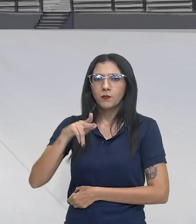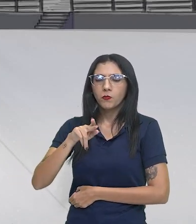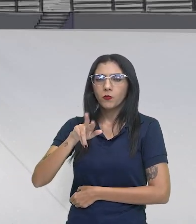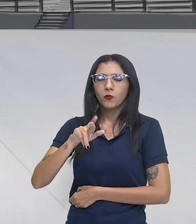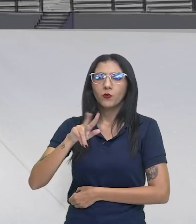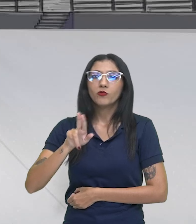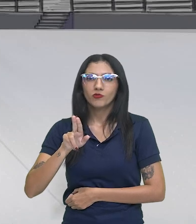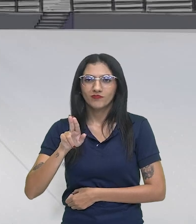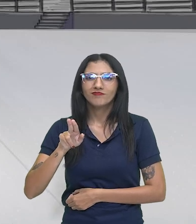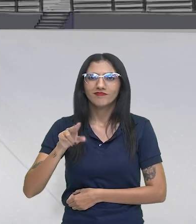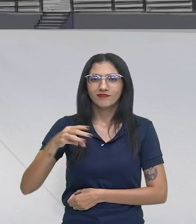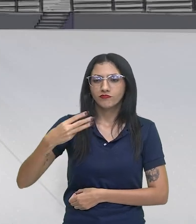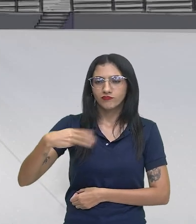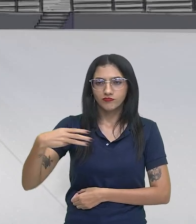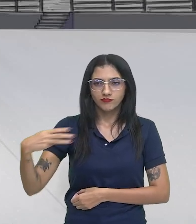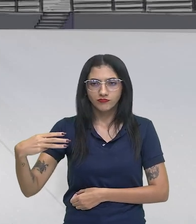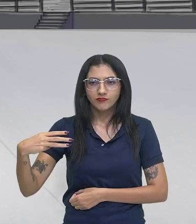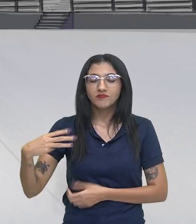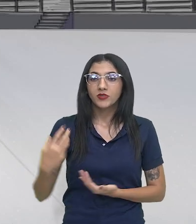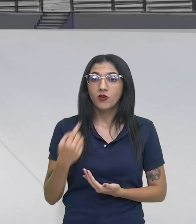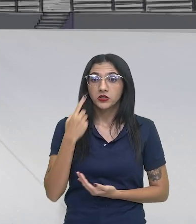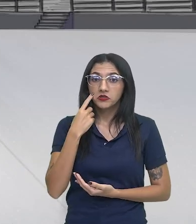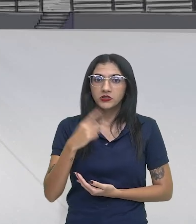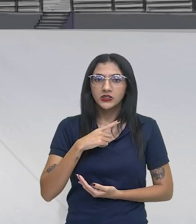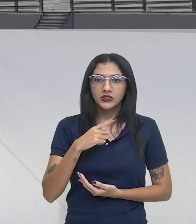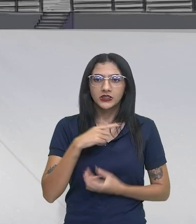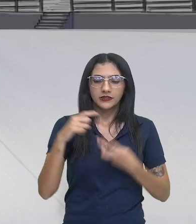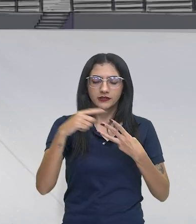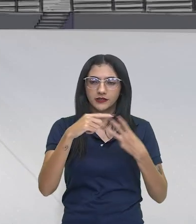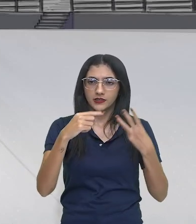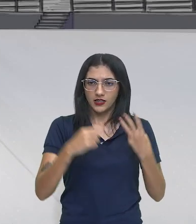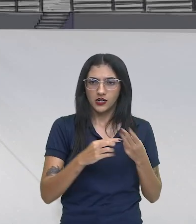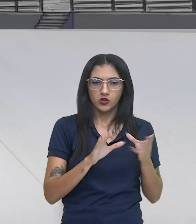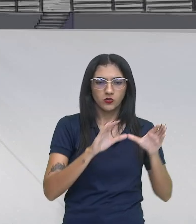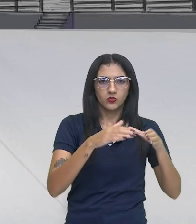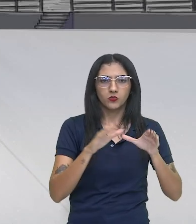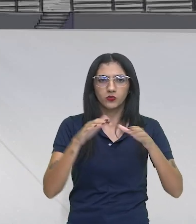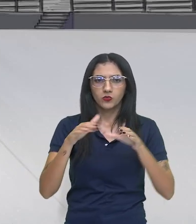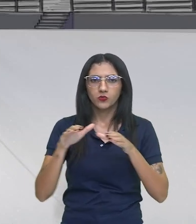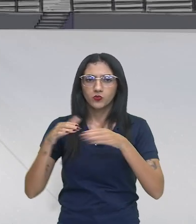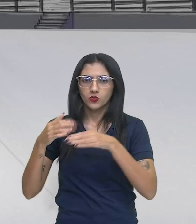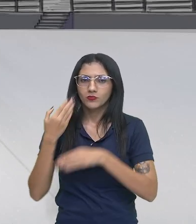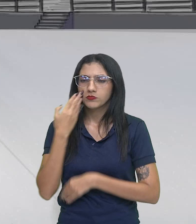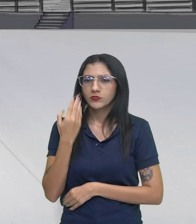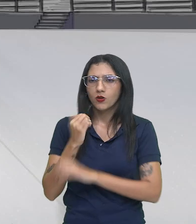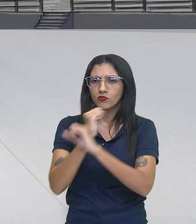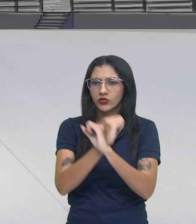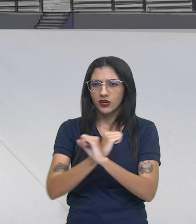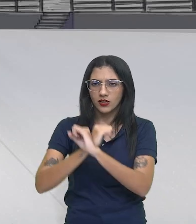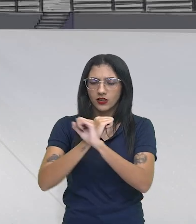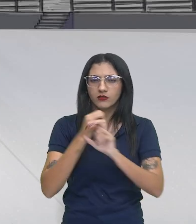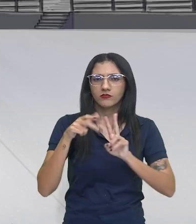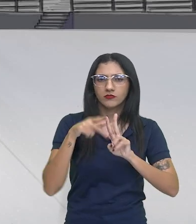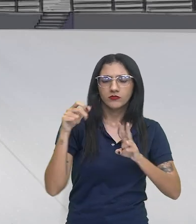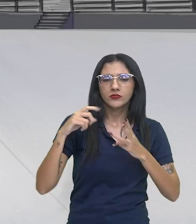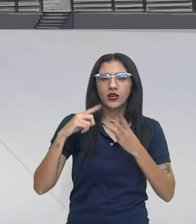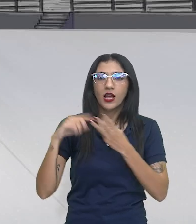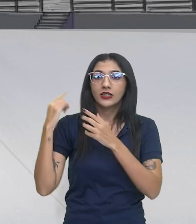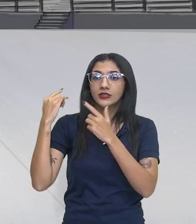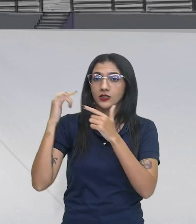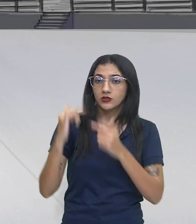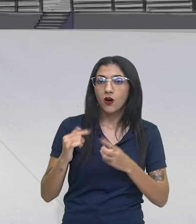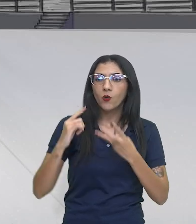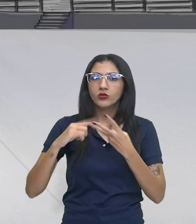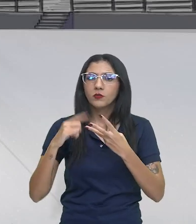ciranda. E aí a gente vê a disputa, né, de 3 agremiações, como os Guerreiros Mura, tradicional e